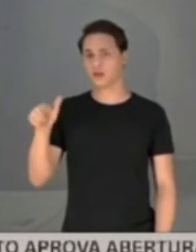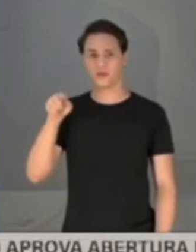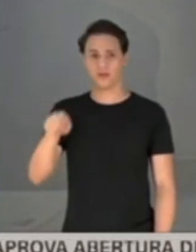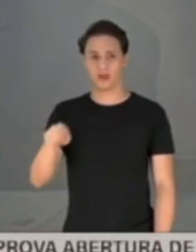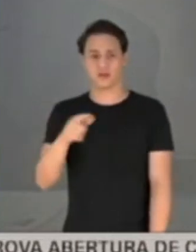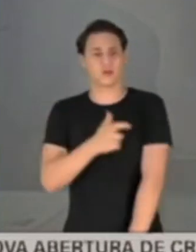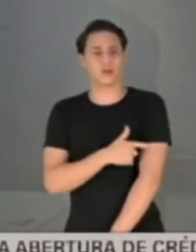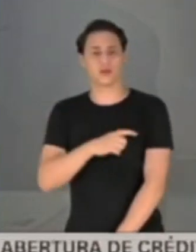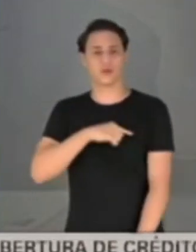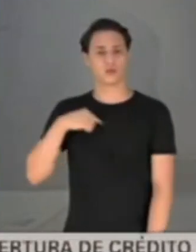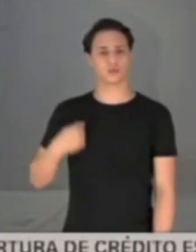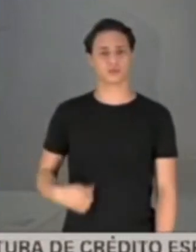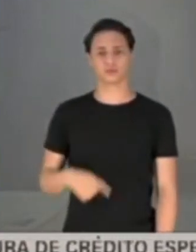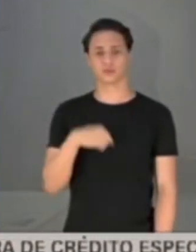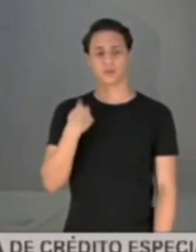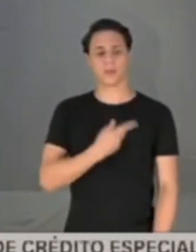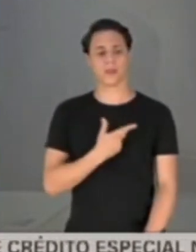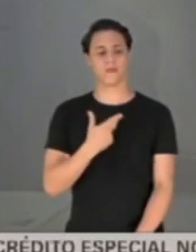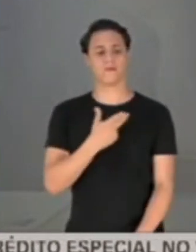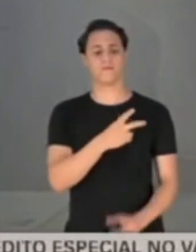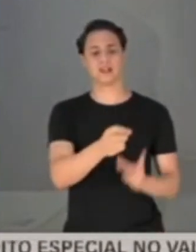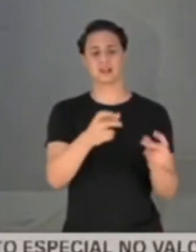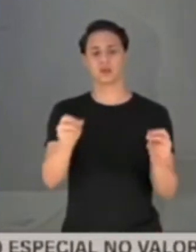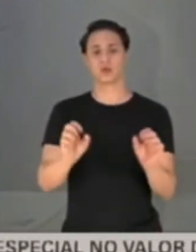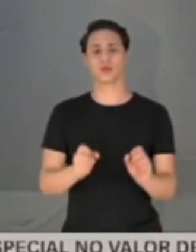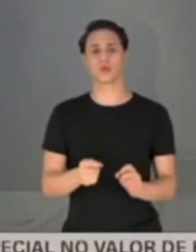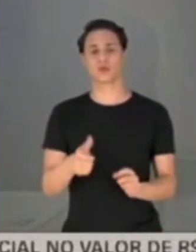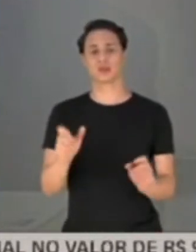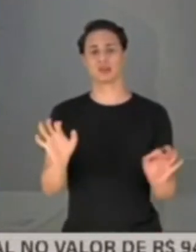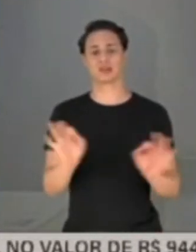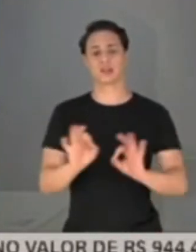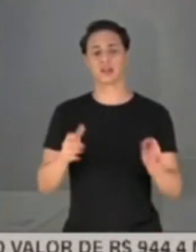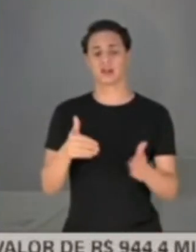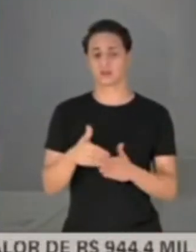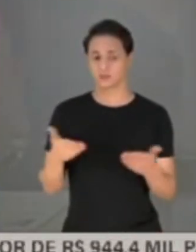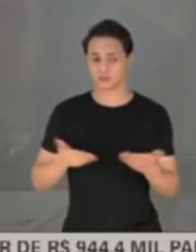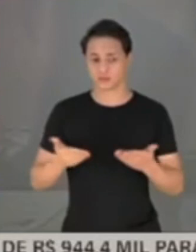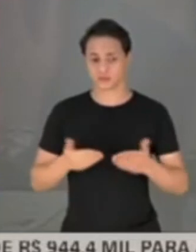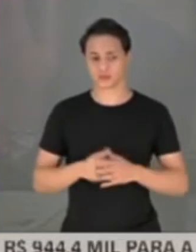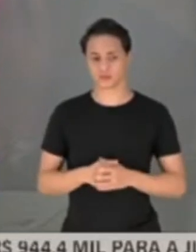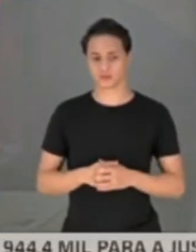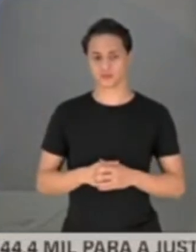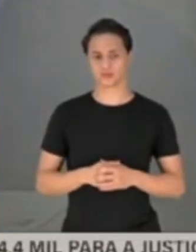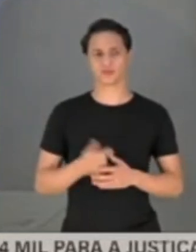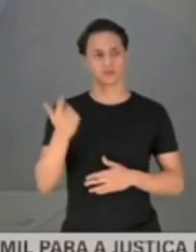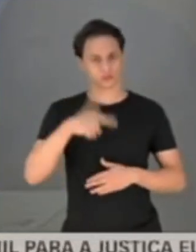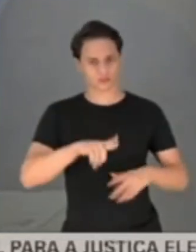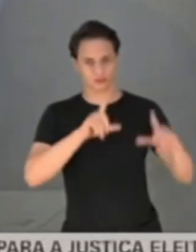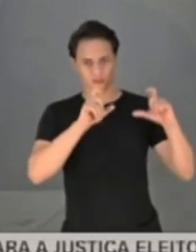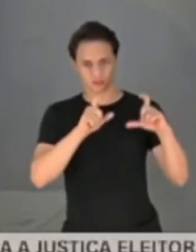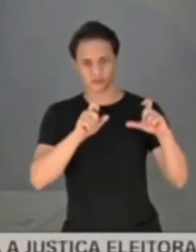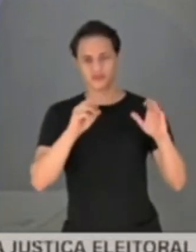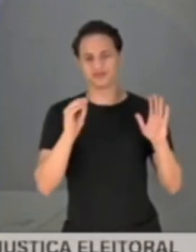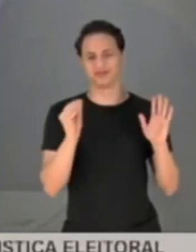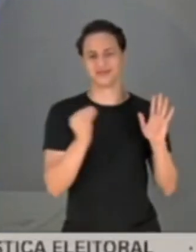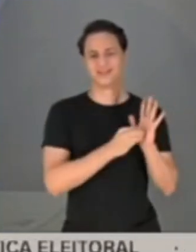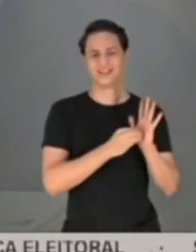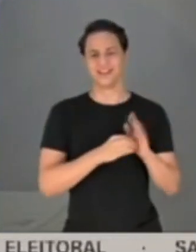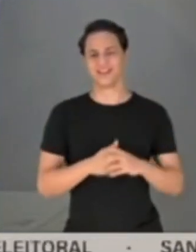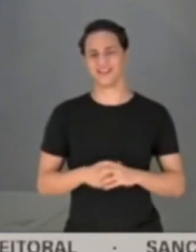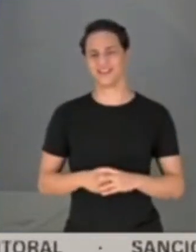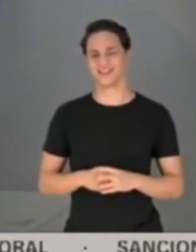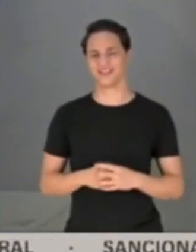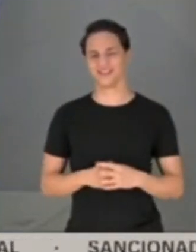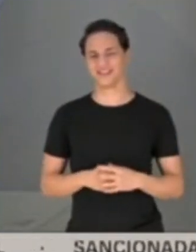nós não tínhamos vacinado quase ninguém até bem recentemente. Bota lá, meu filho, o negócio aí da Coronavac, ele